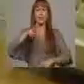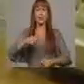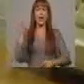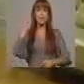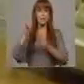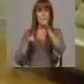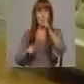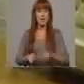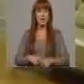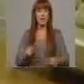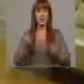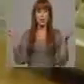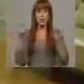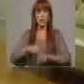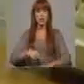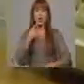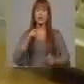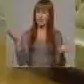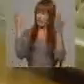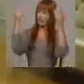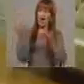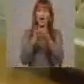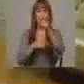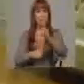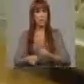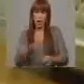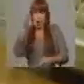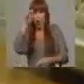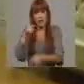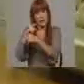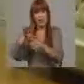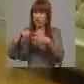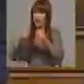fundamentalmente, de promover a sua redinamização económica. É o governo que está a estragar tudo.